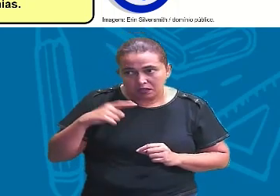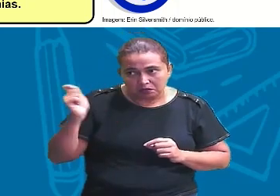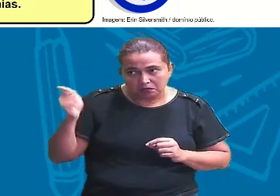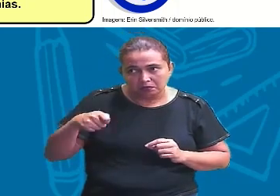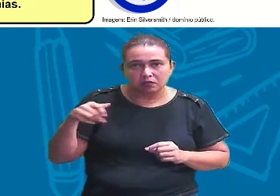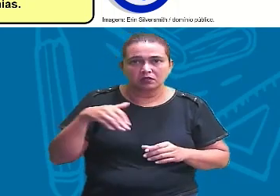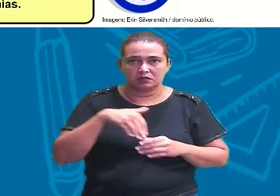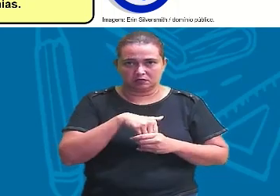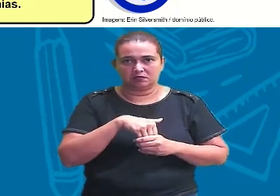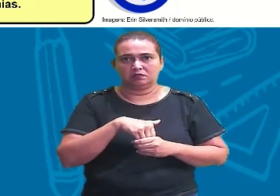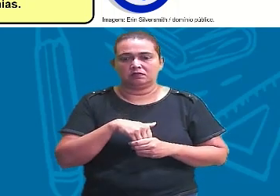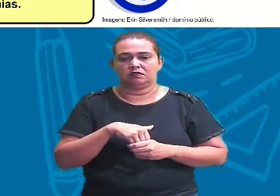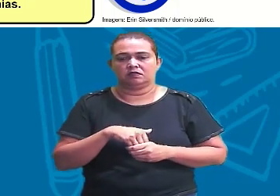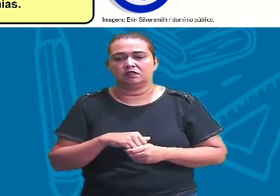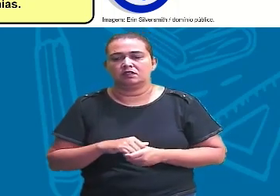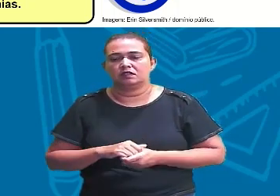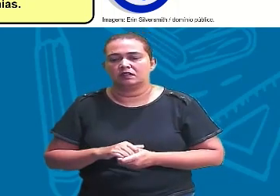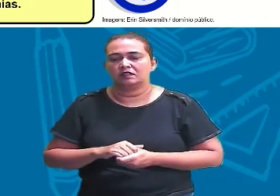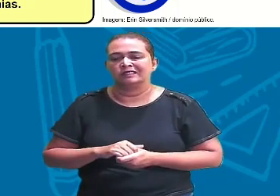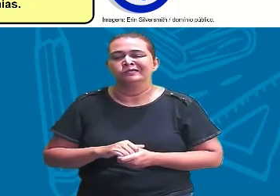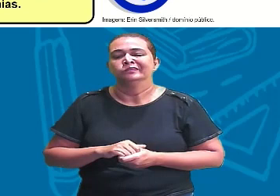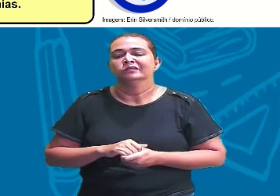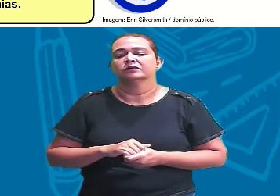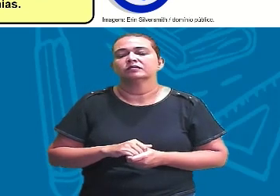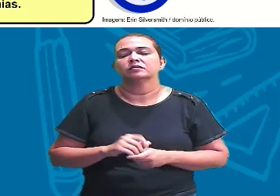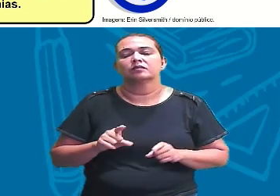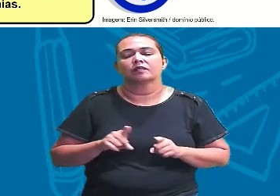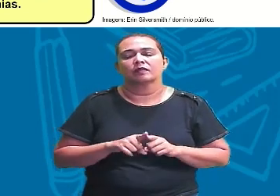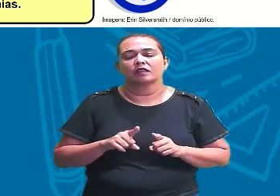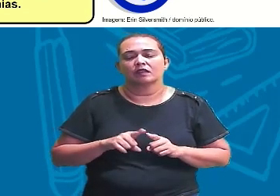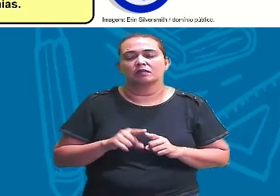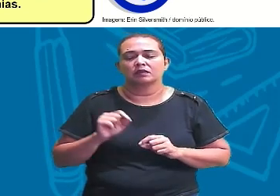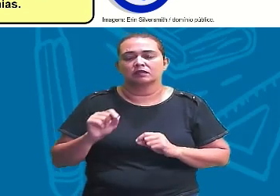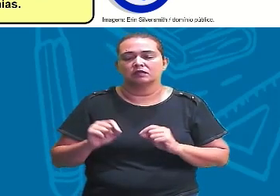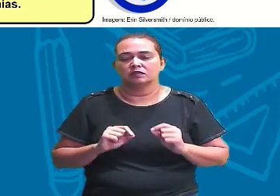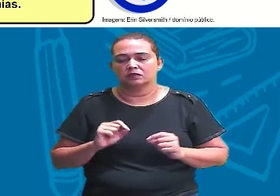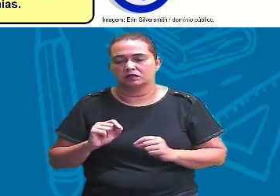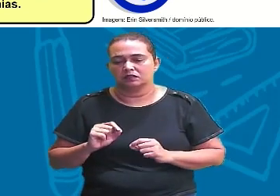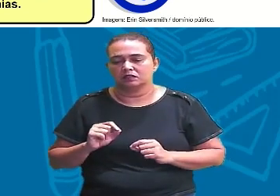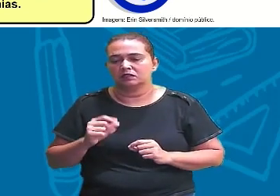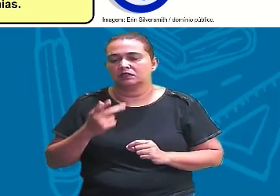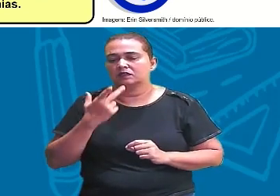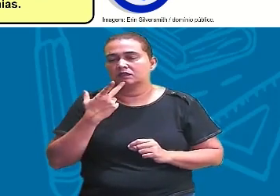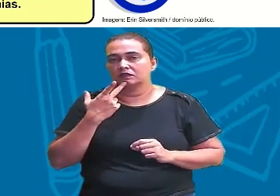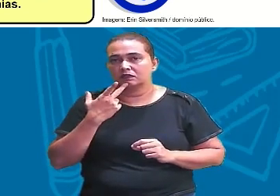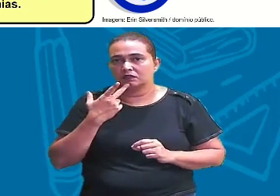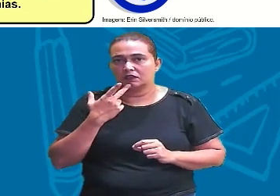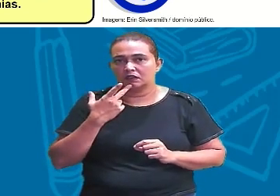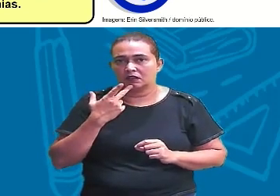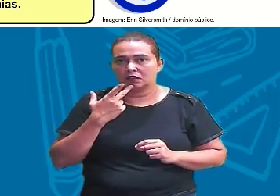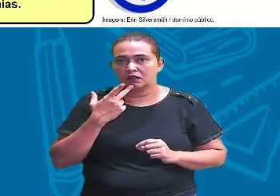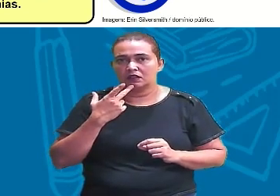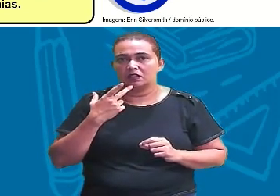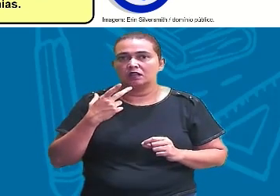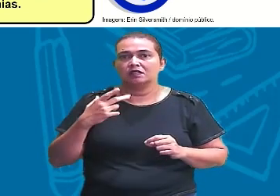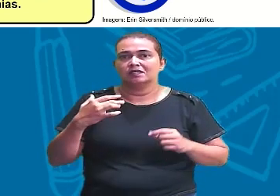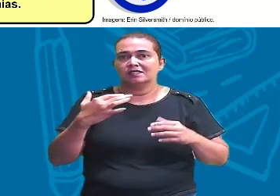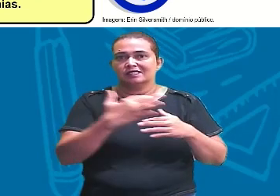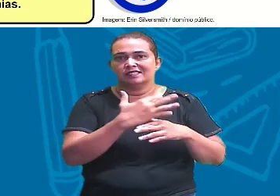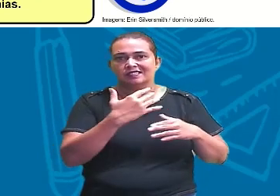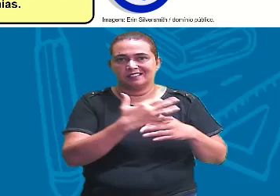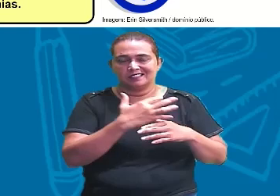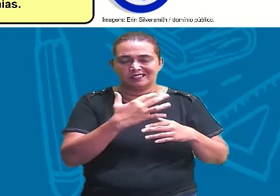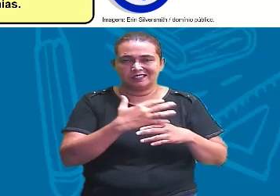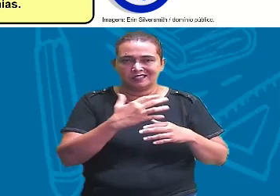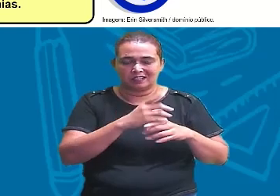dinheiro. E essa Constituição também manteve a escravidão nas colônias que a França